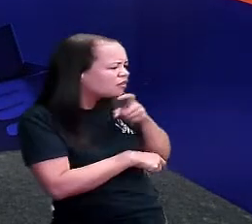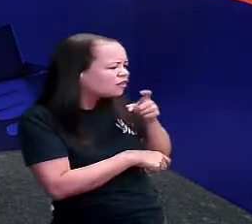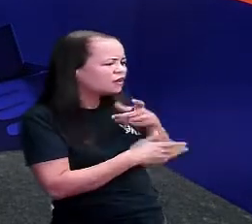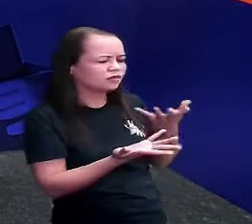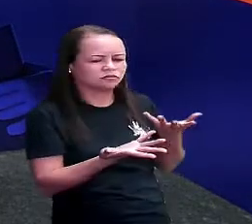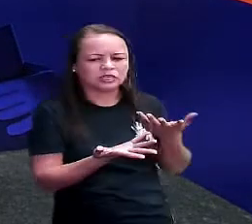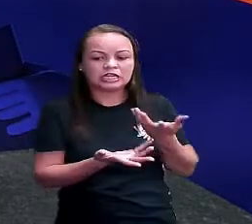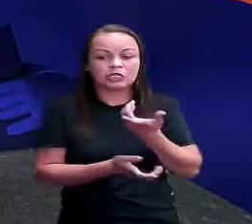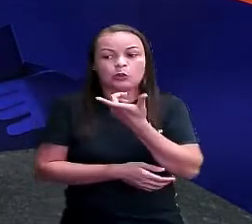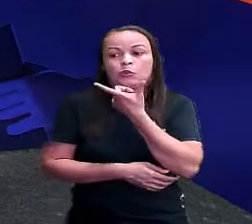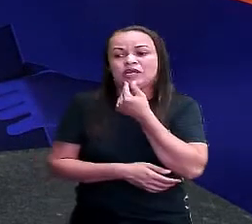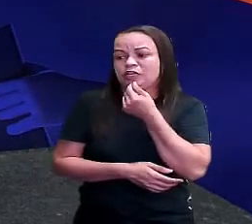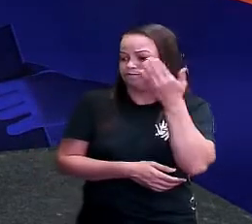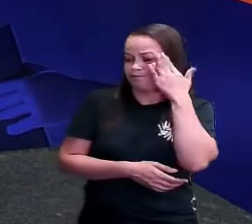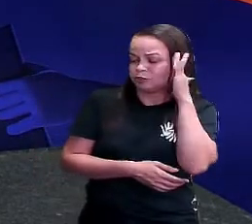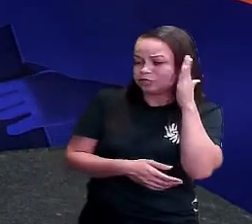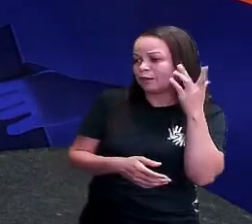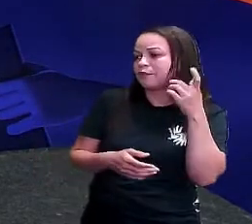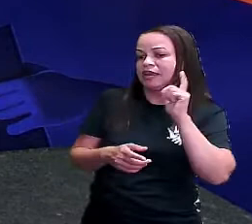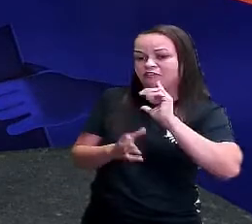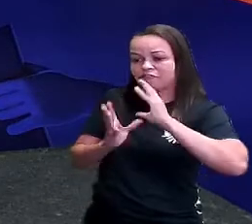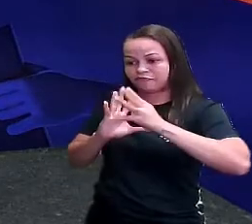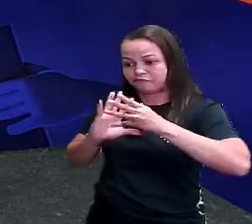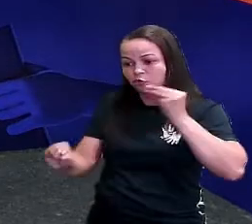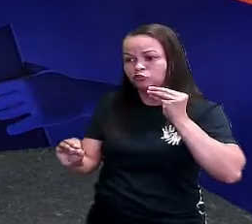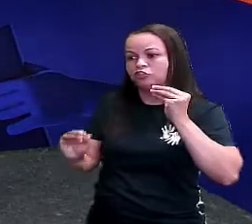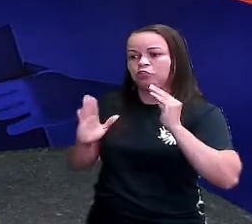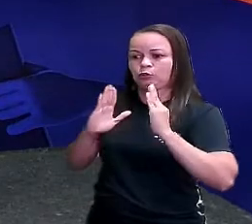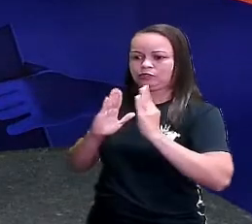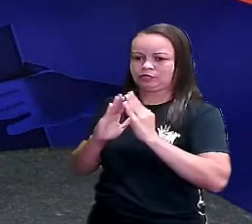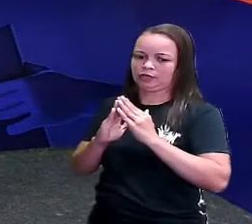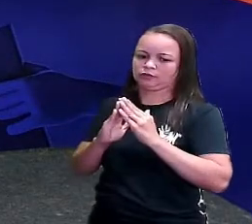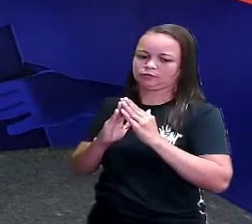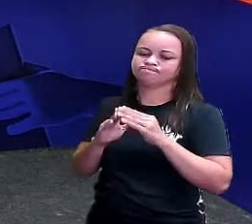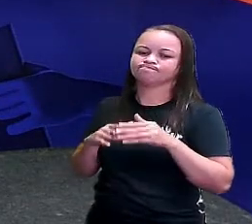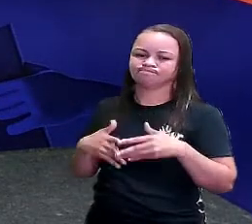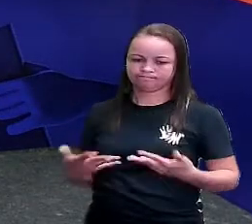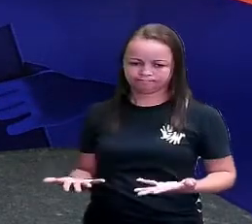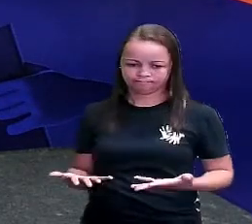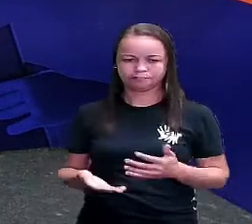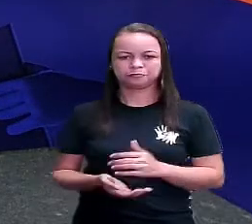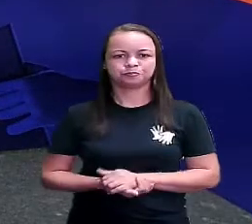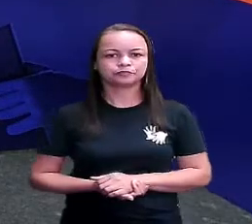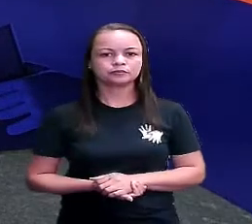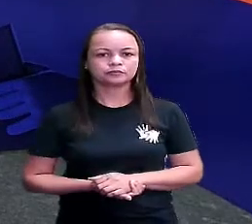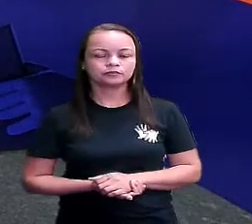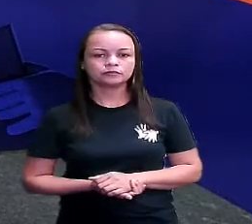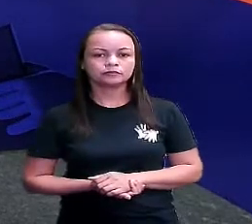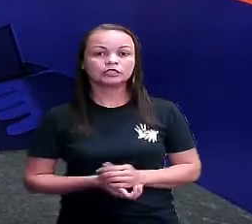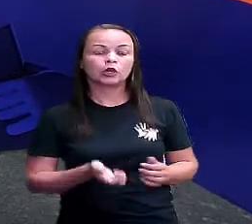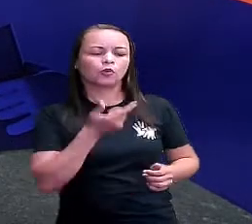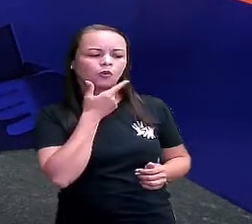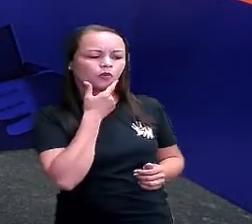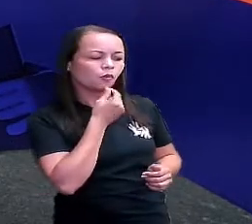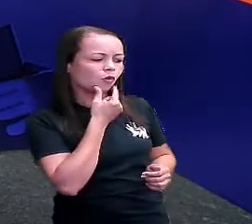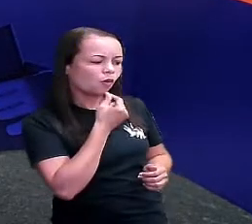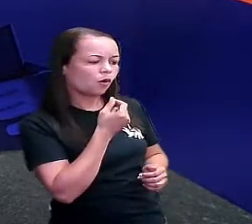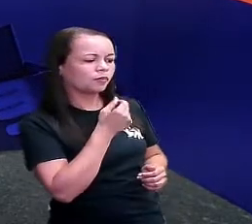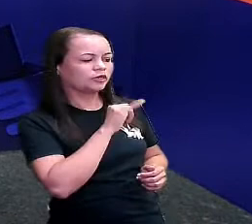saiu correndo de casa. Fugiu de casa, acredita? Pois é. Gepeto ficou